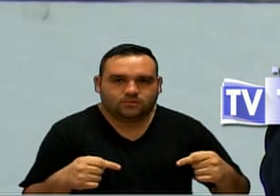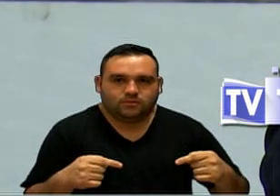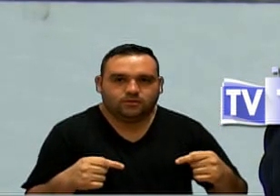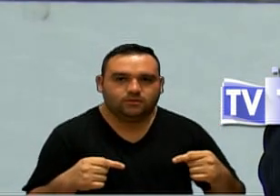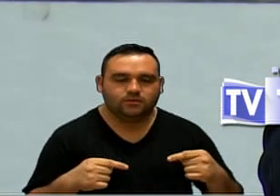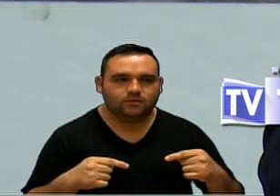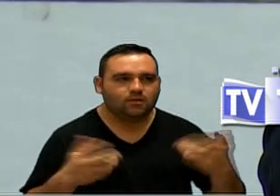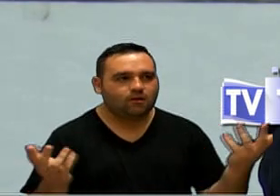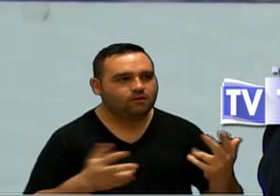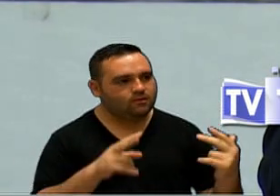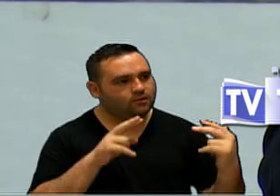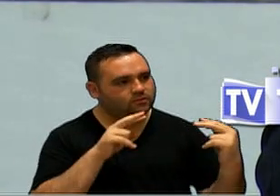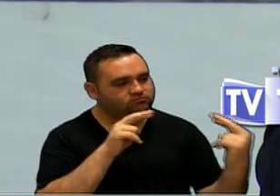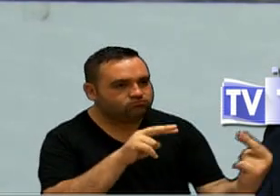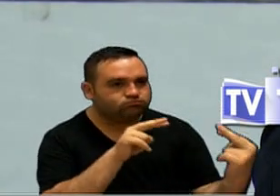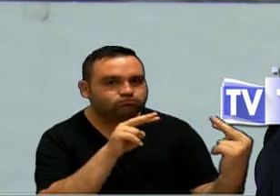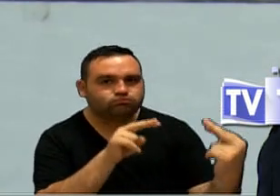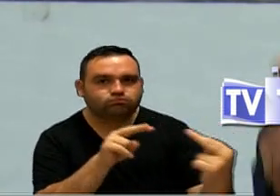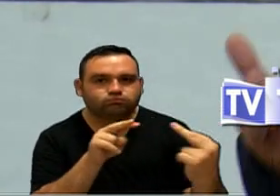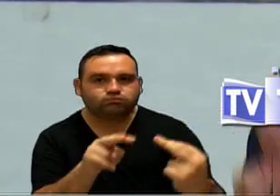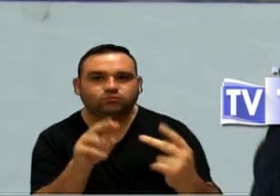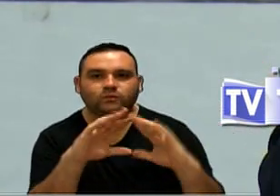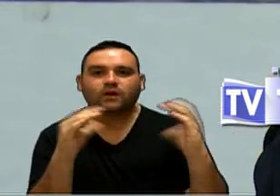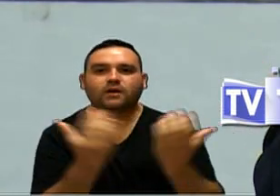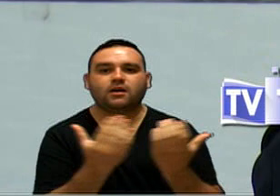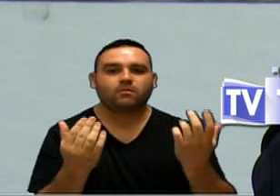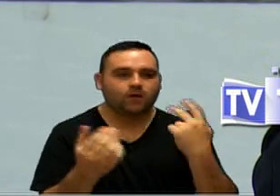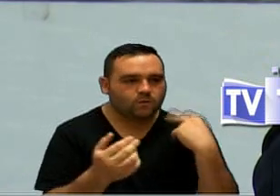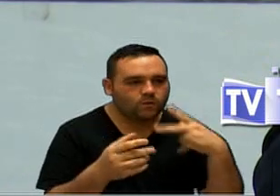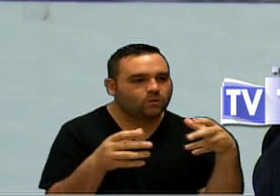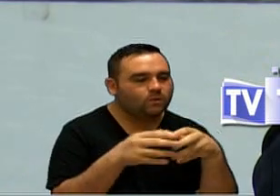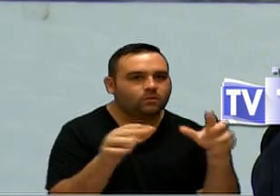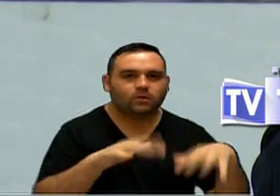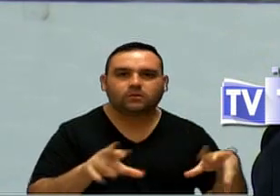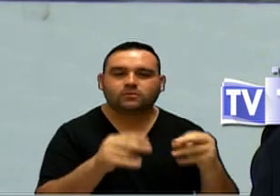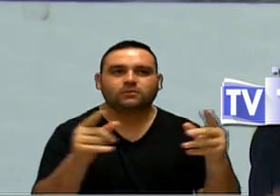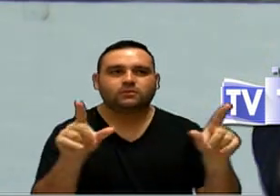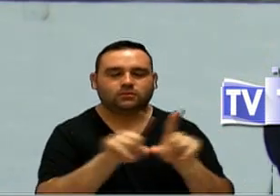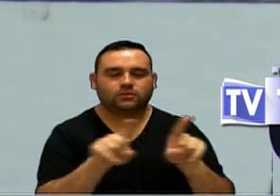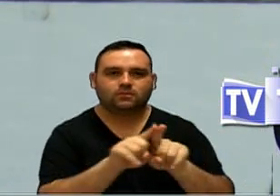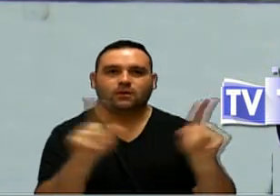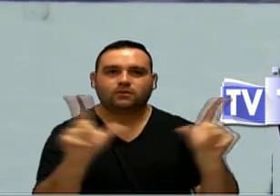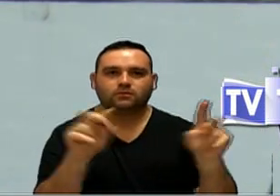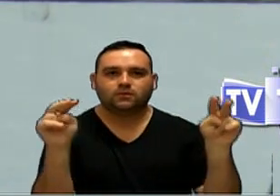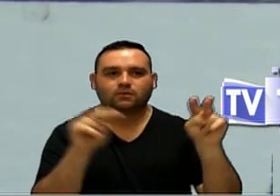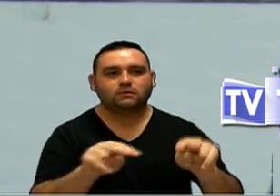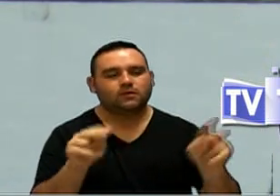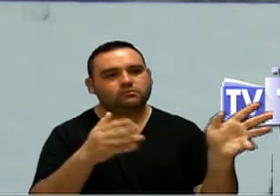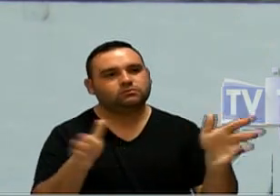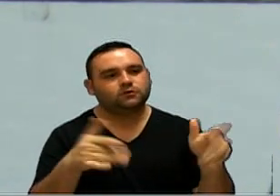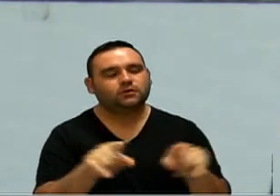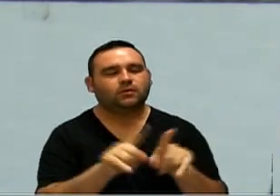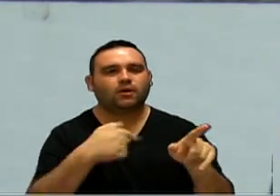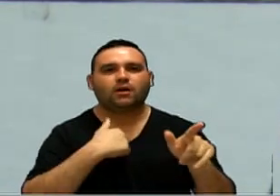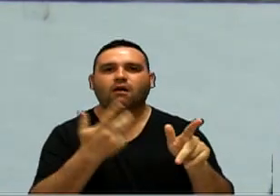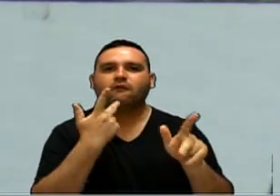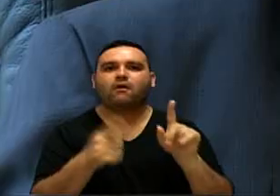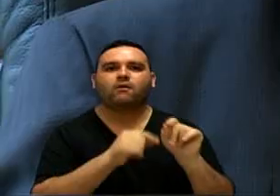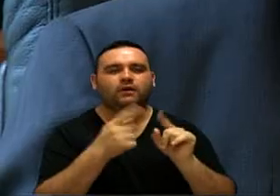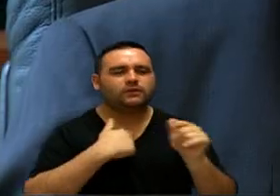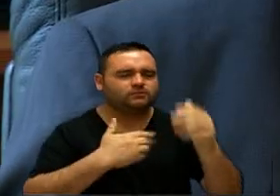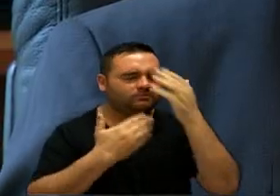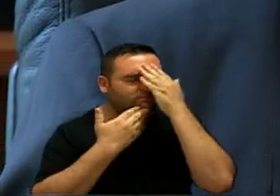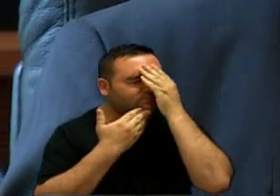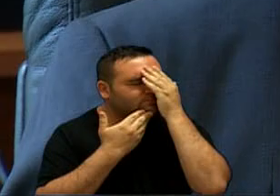no olho a olho, né, para a Câmara, para os vereadores, para todos os telespectadores, eu falo o meu